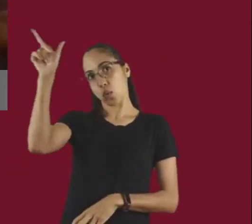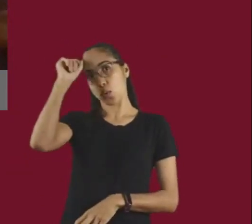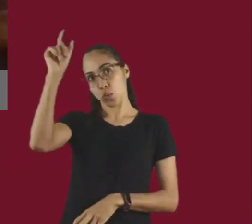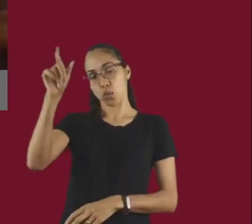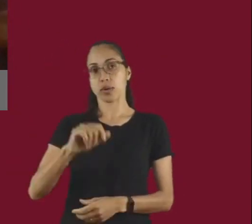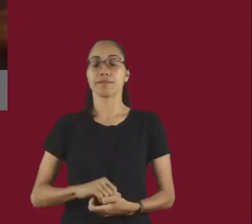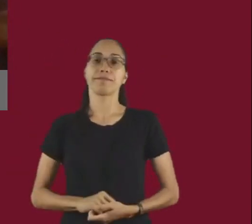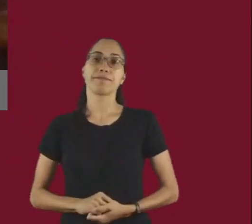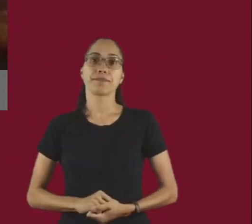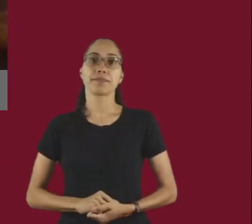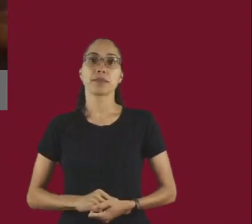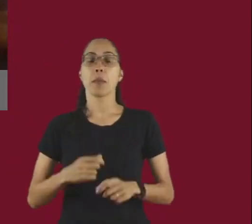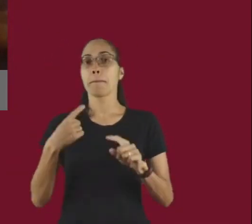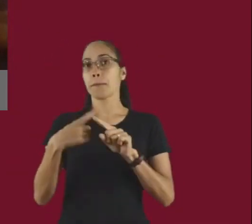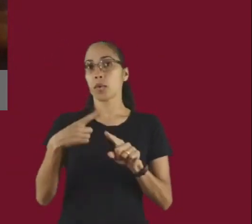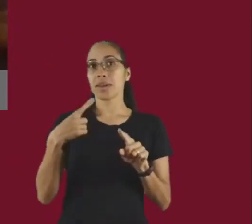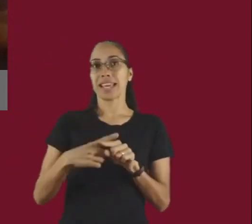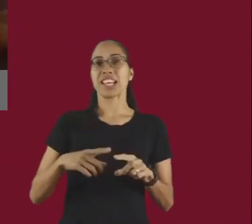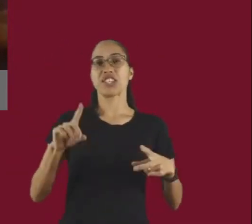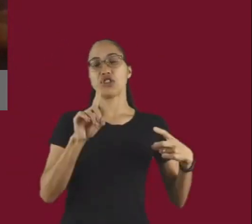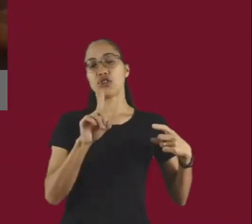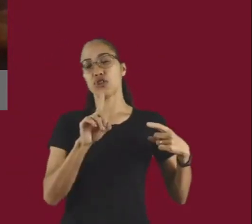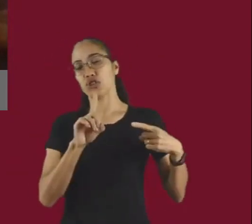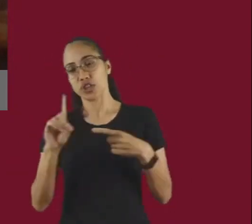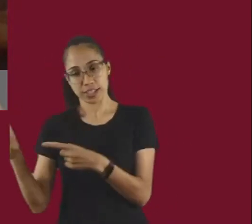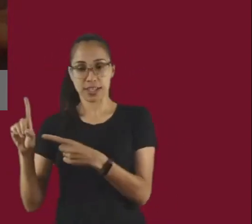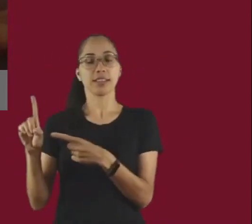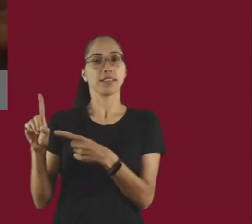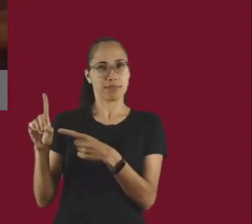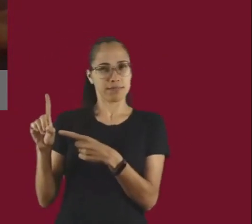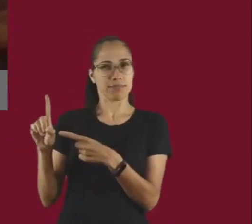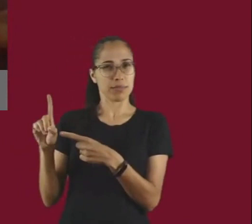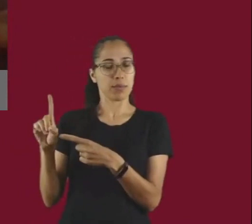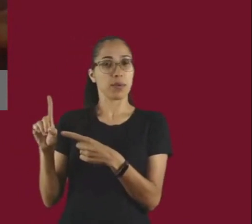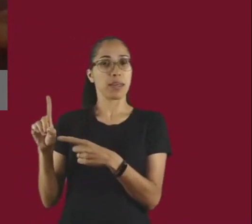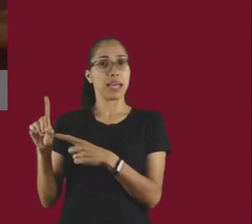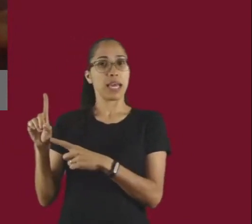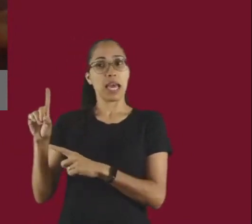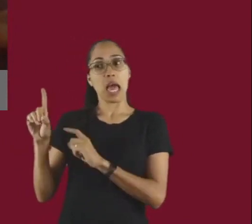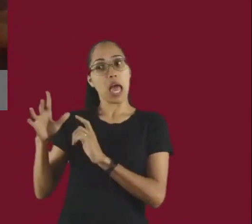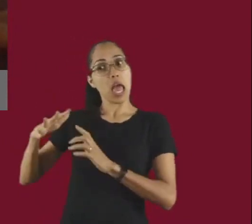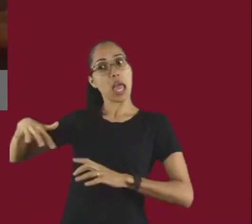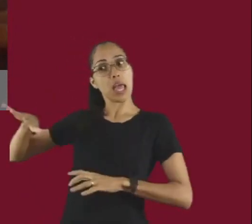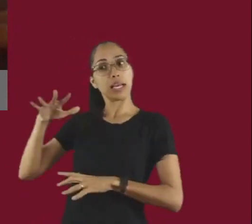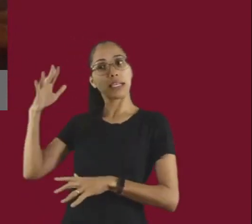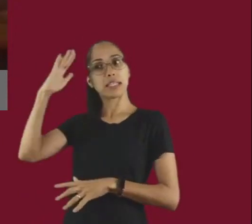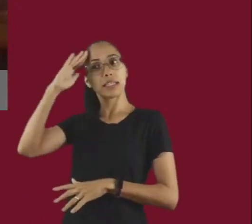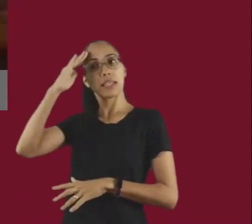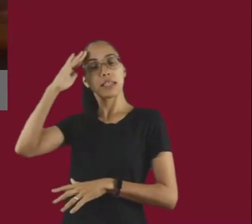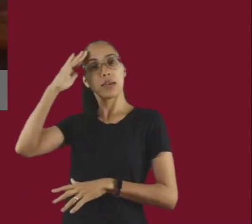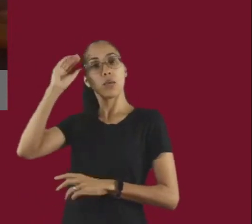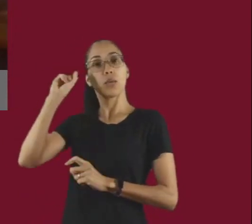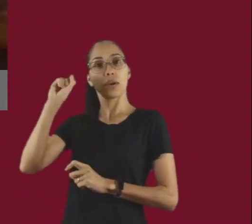a extrema-direita entendeu muito bem que a melhor maneira